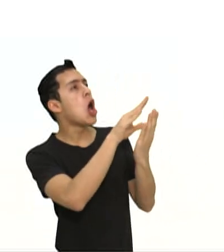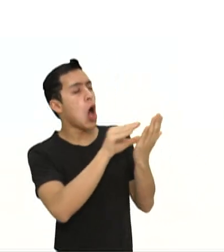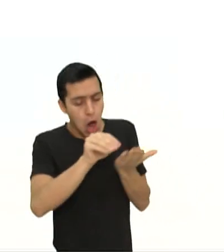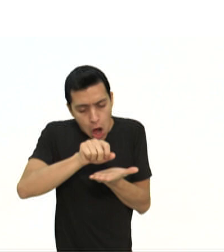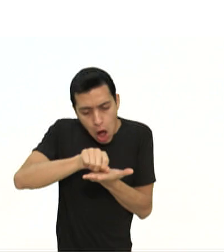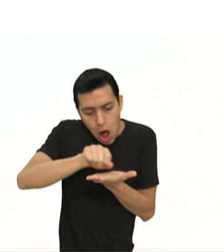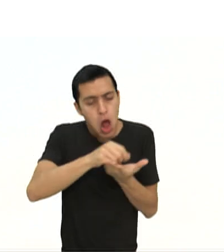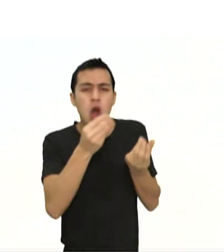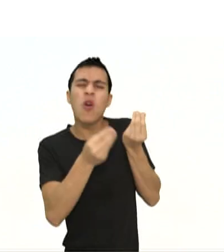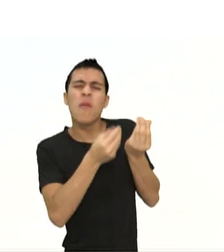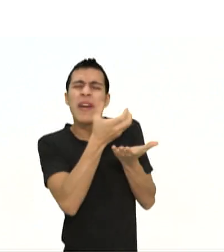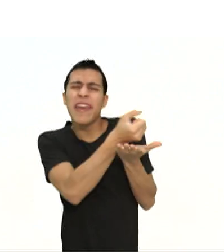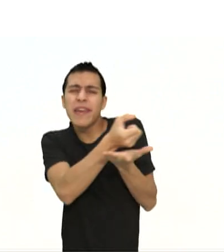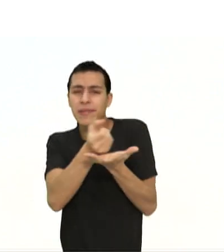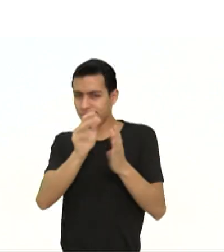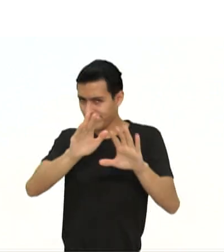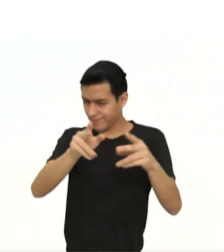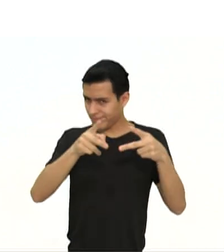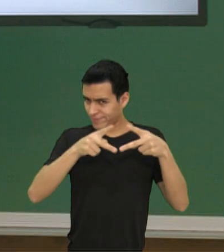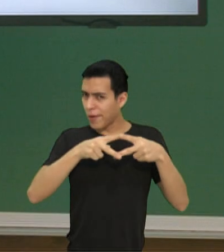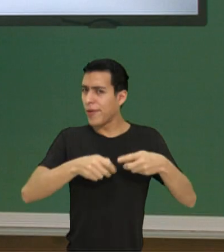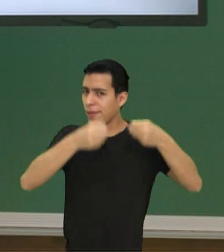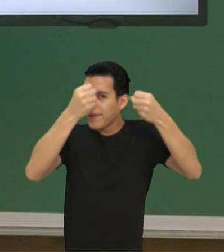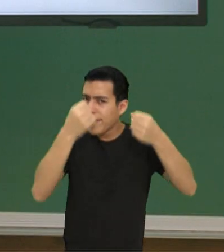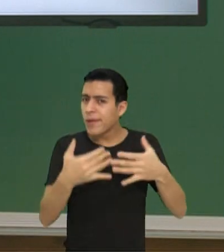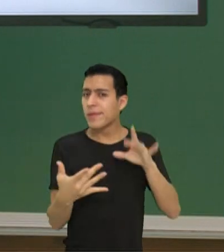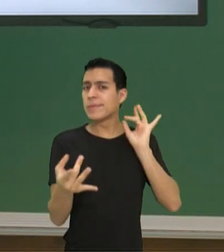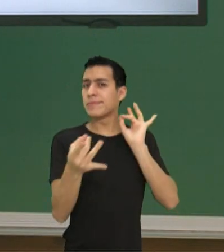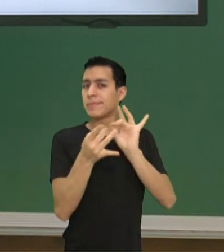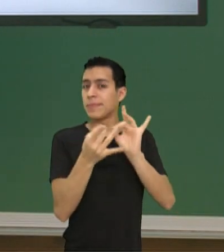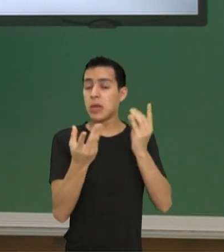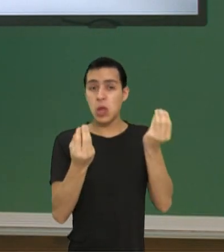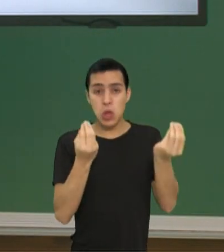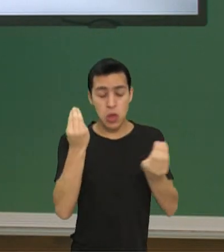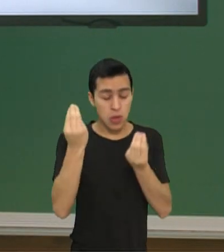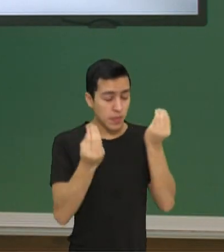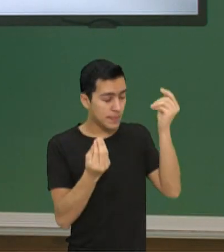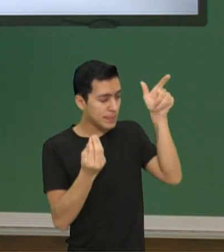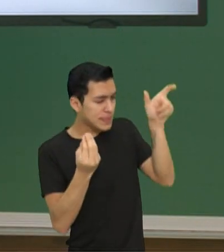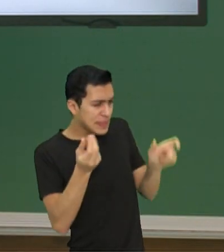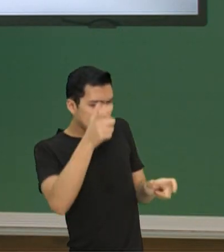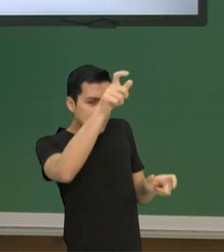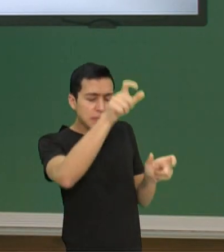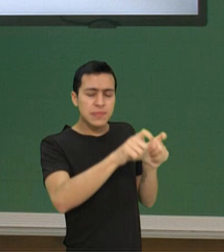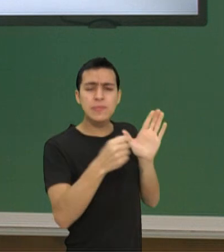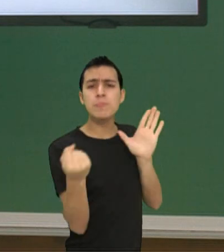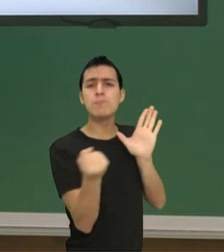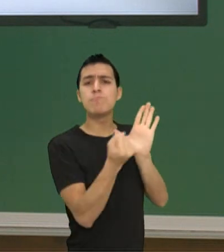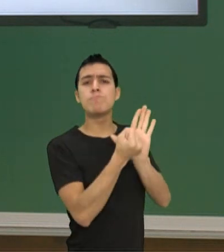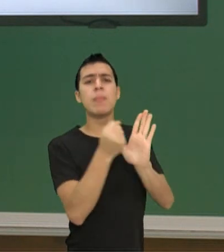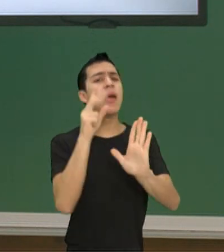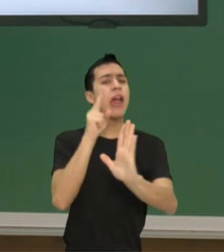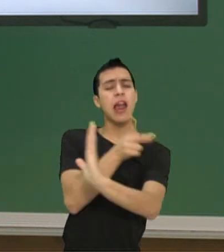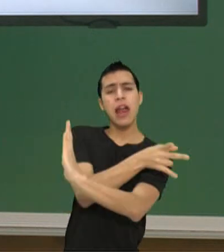Eu vou relembrar dois especificamente aqui com você. Como é que eles ficaram aí marcados na